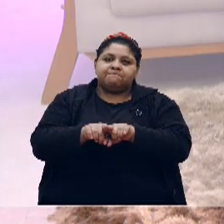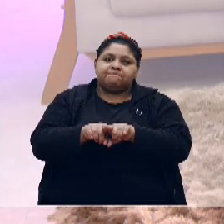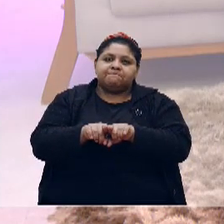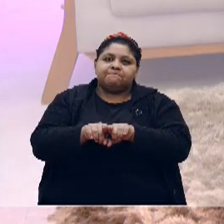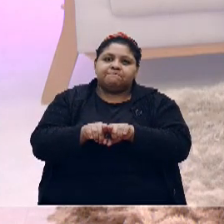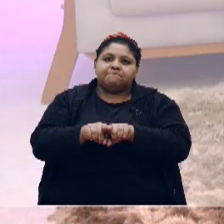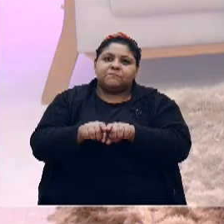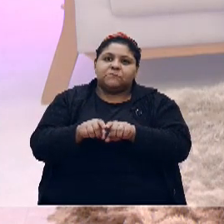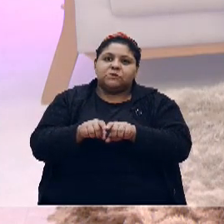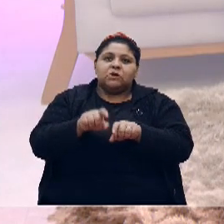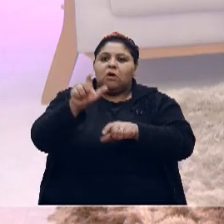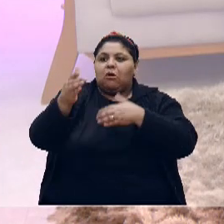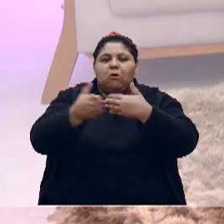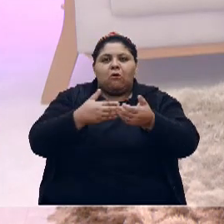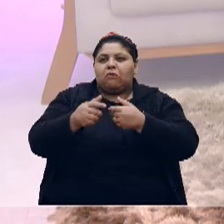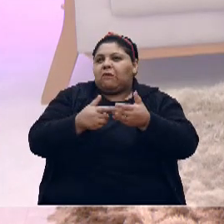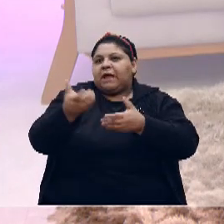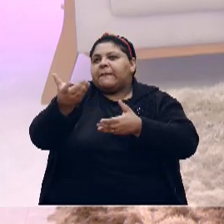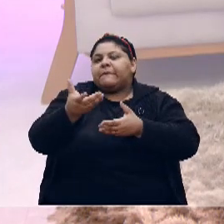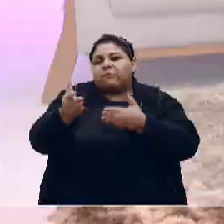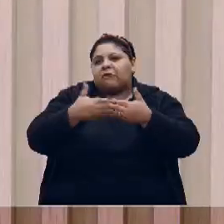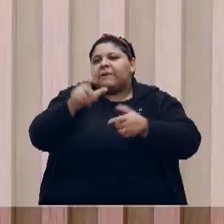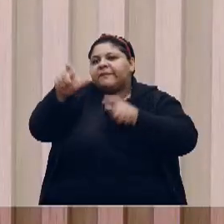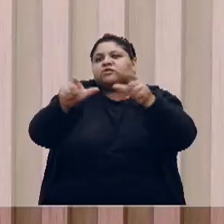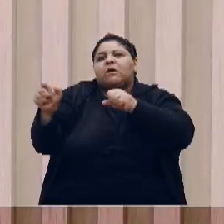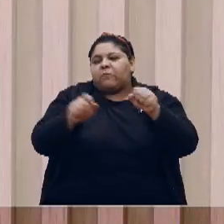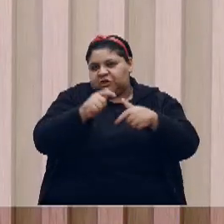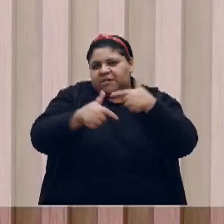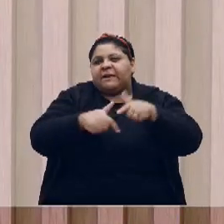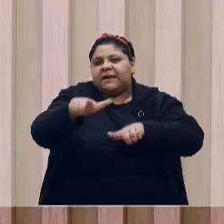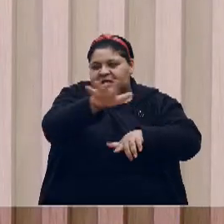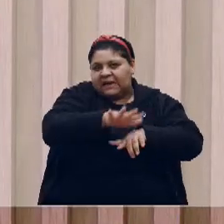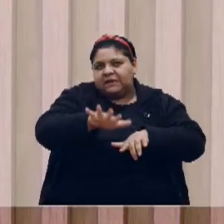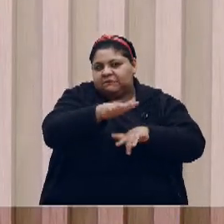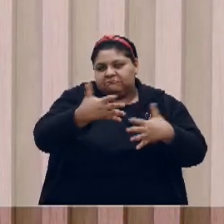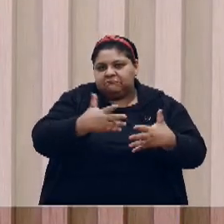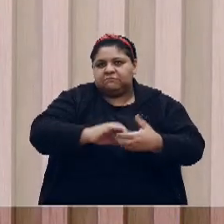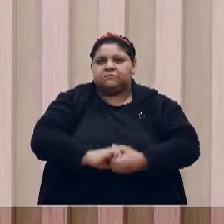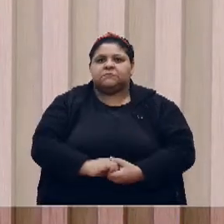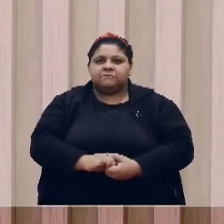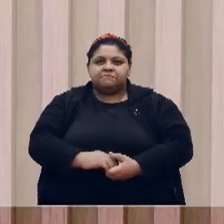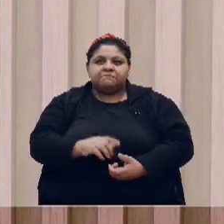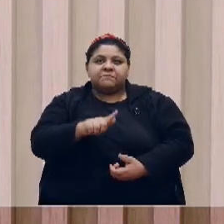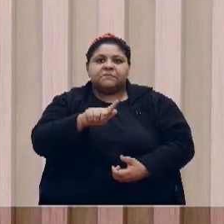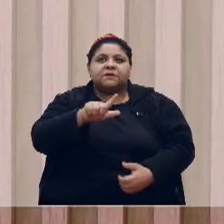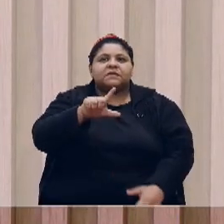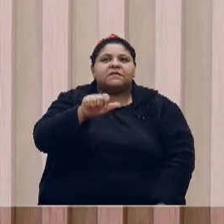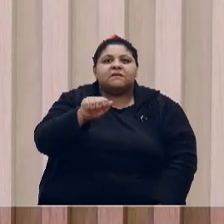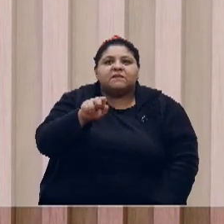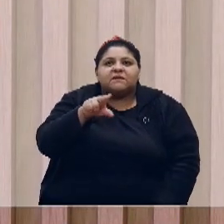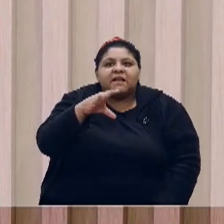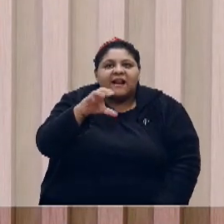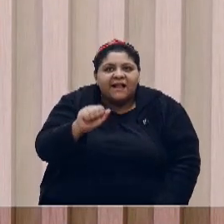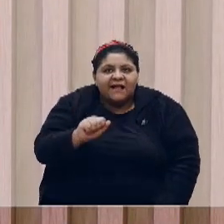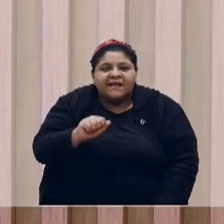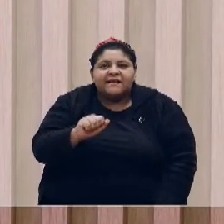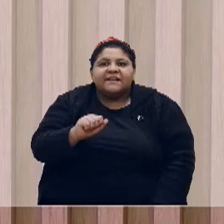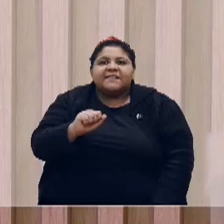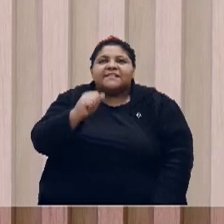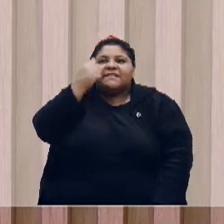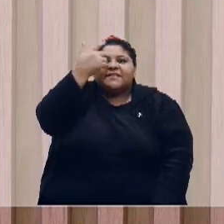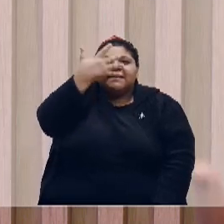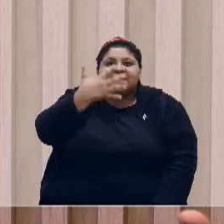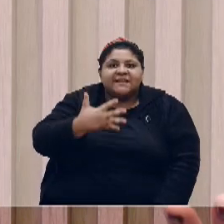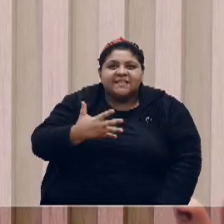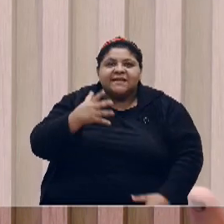onde quiser, né? Exato, exatamente. Acho que esse é o ponto. Gláucia, conta pra nós, não é nenhuma